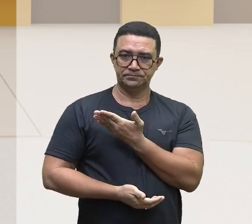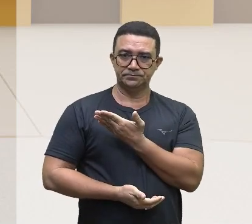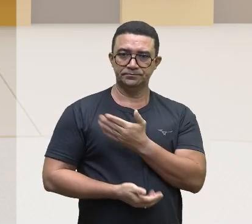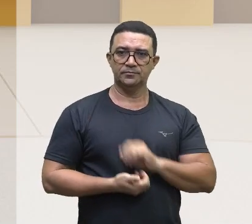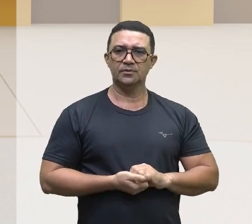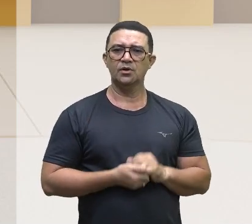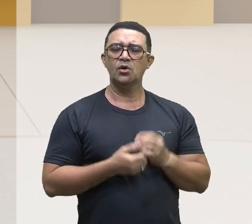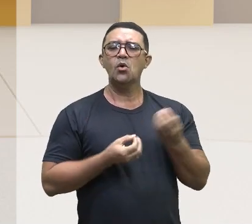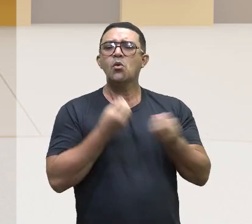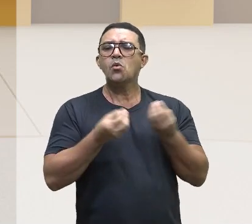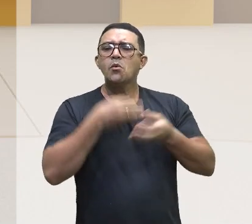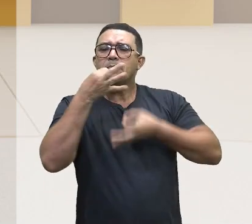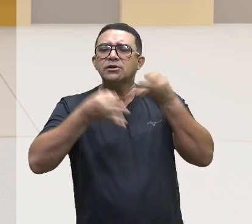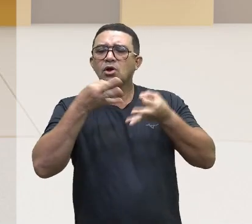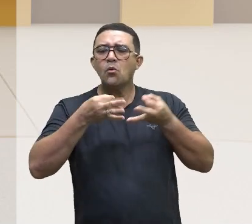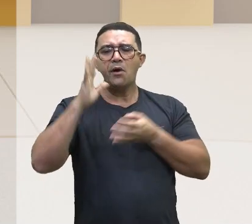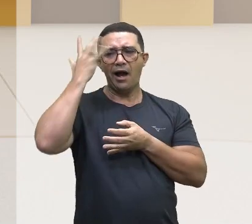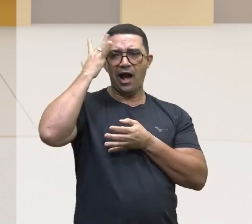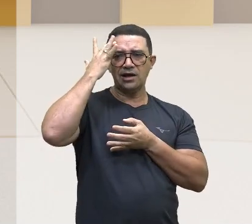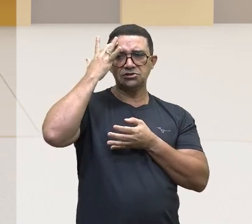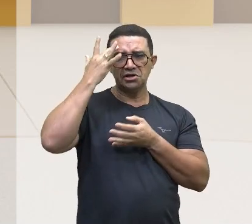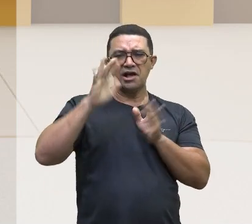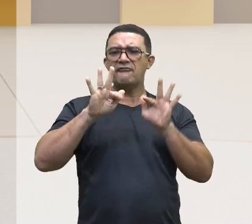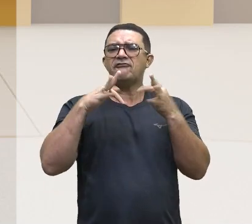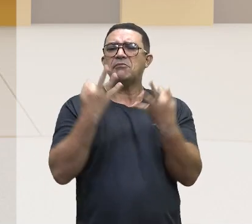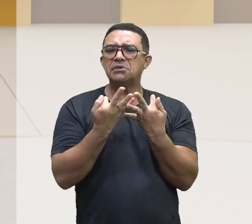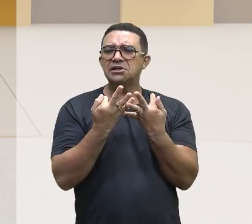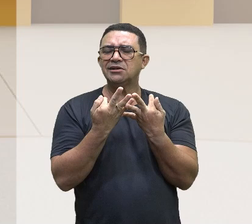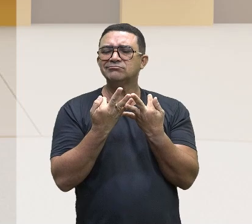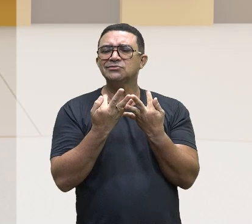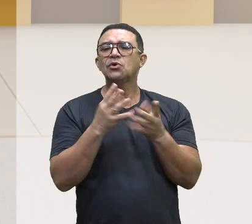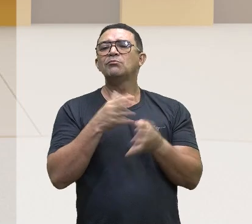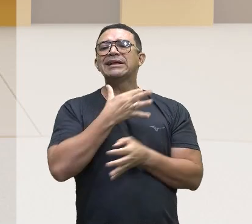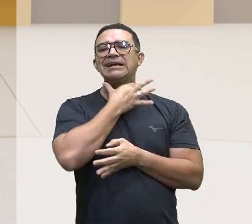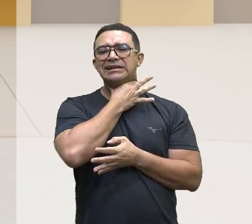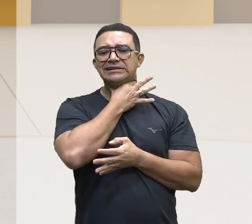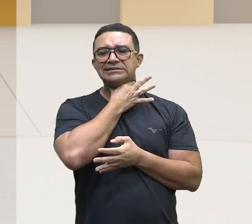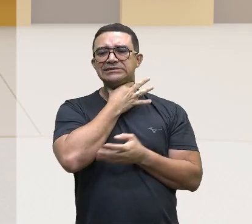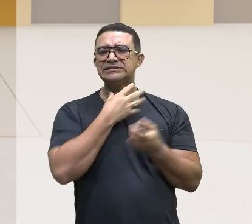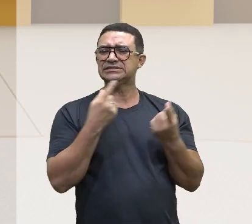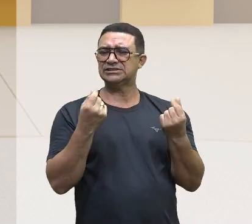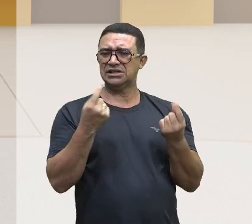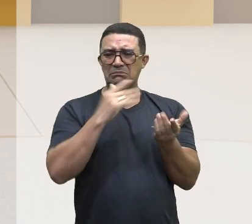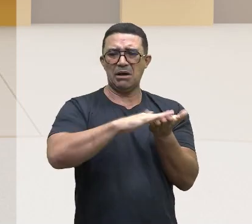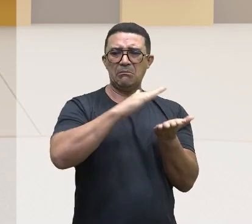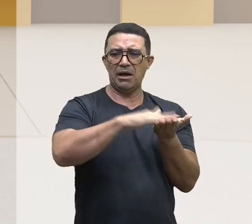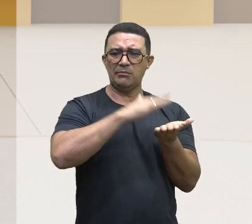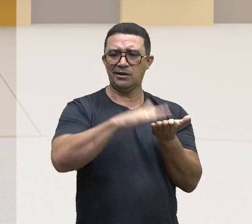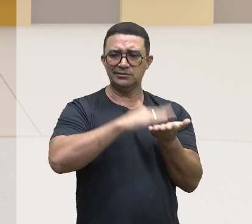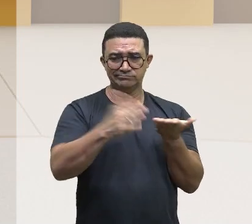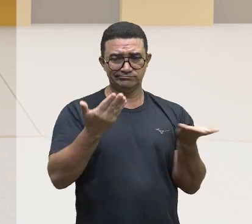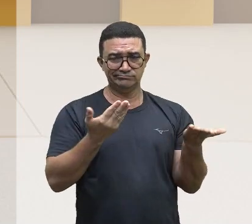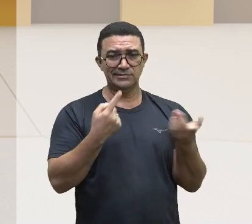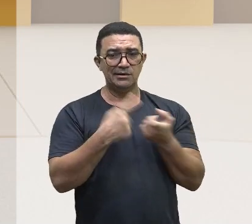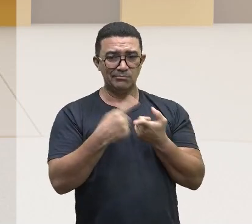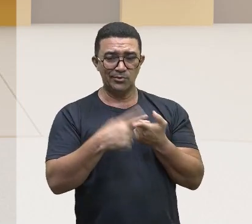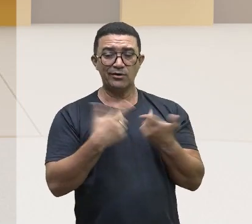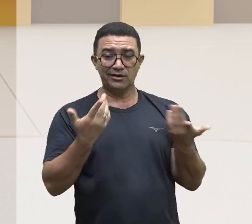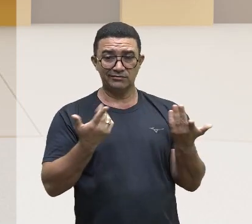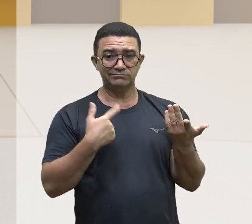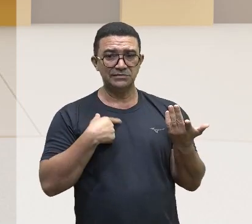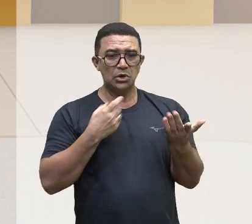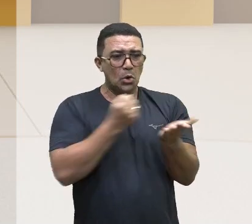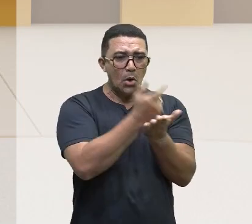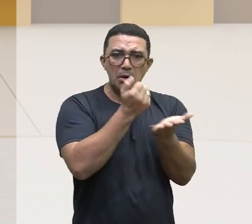você acha que as pessoas, famílias, ficam endividadas? Então, eu acabei de dar uma dica, né? A gente acaba comprando coisas que